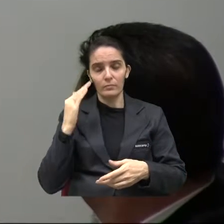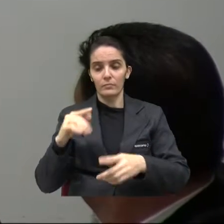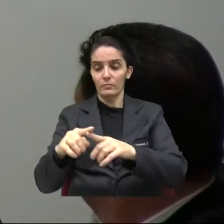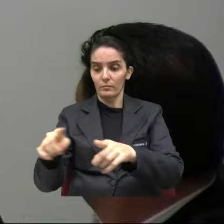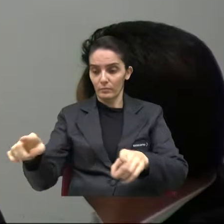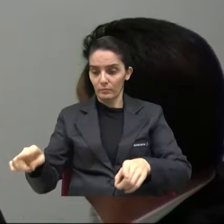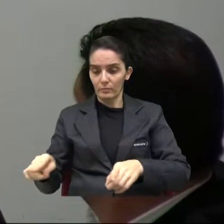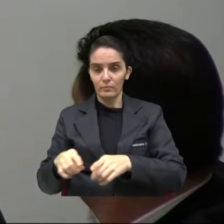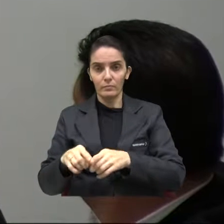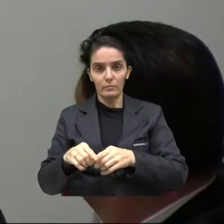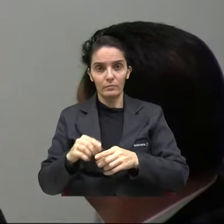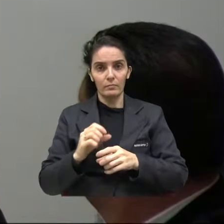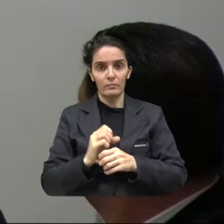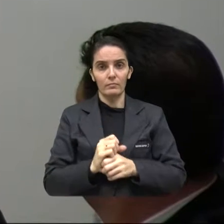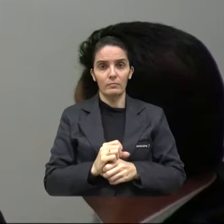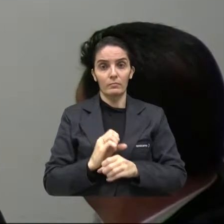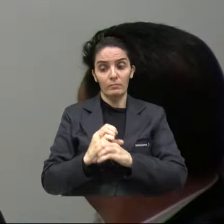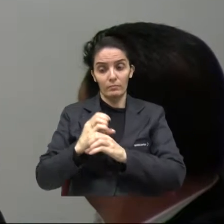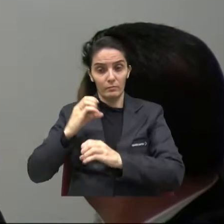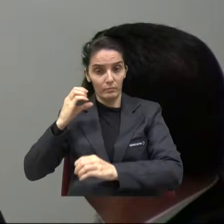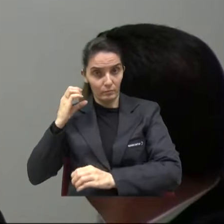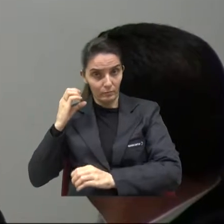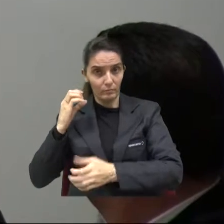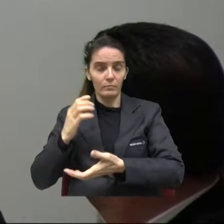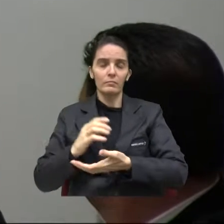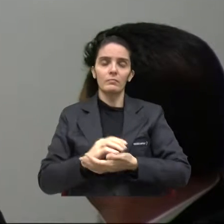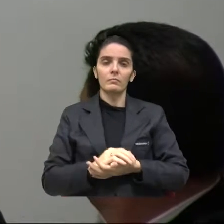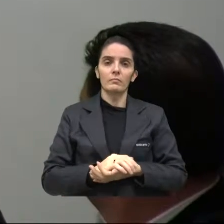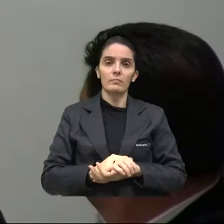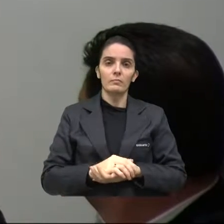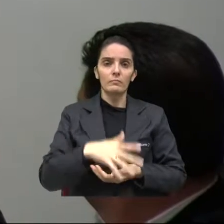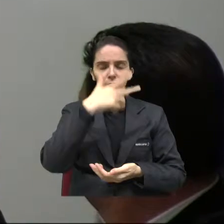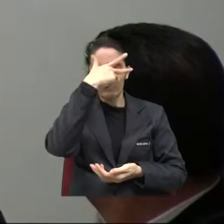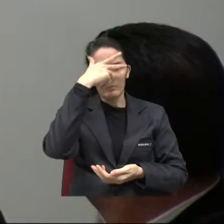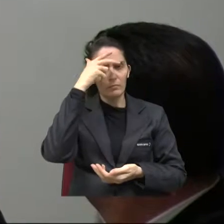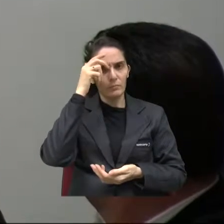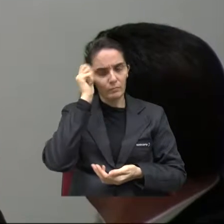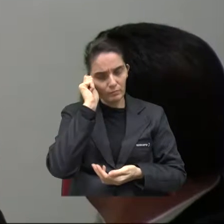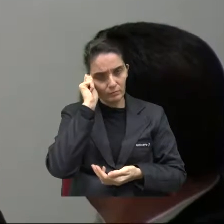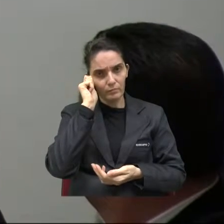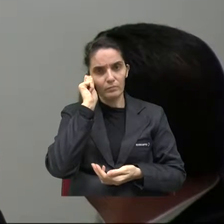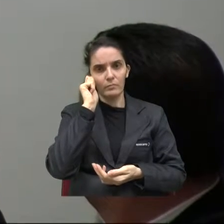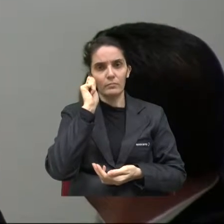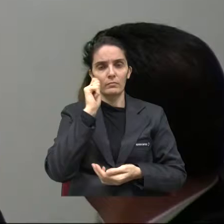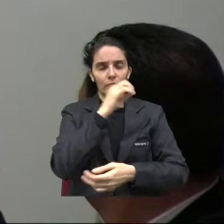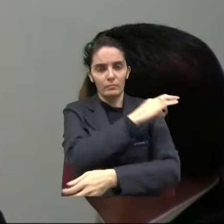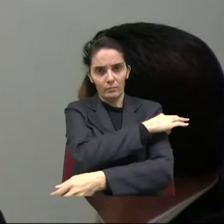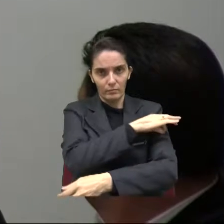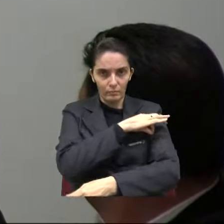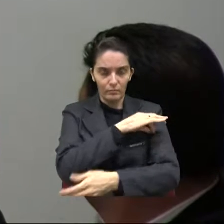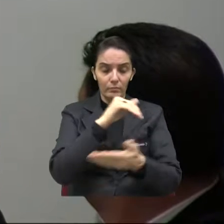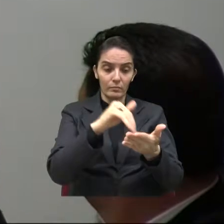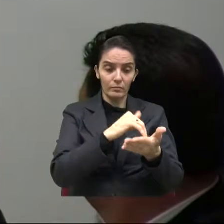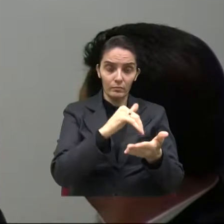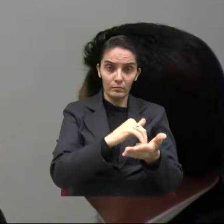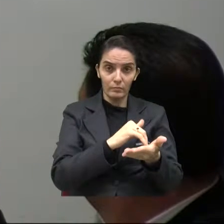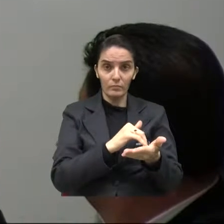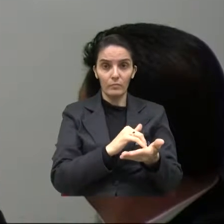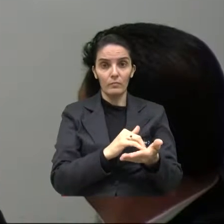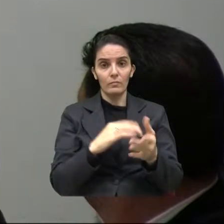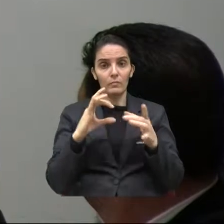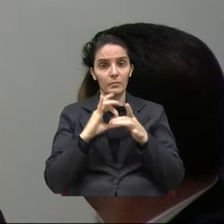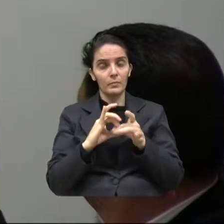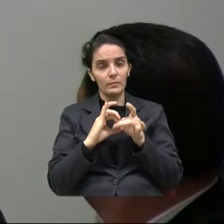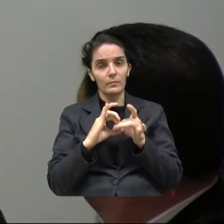de engenharia. Talvez a própria prefeitura, o prefeito, as secretarias, fazer parceria